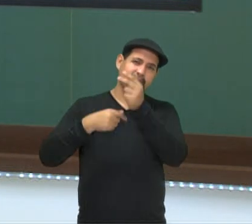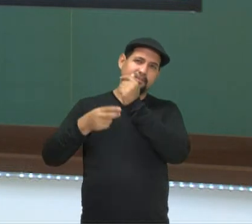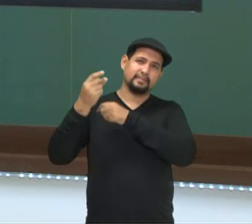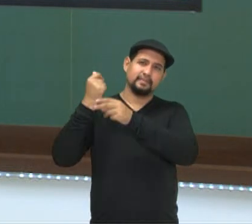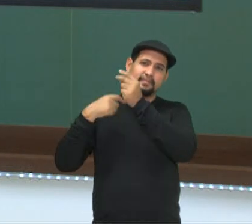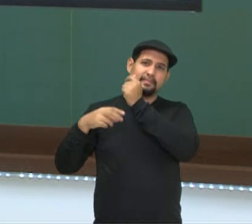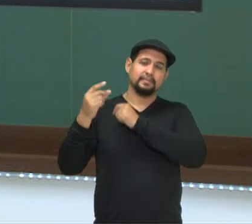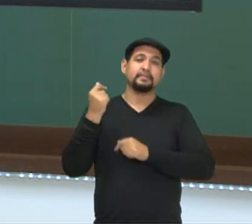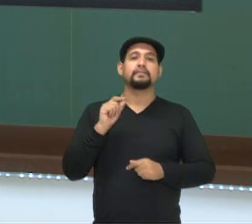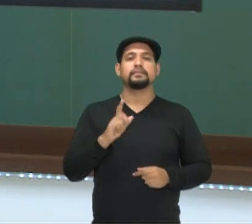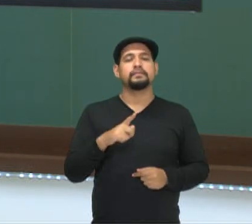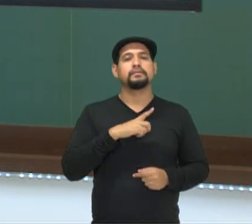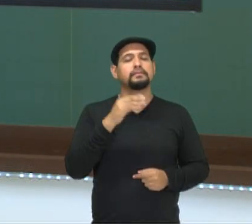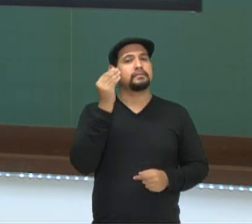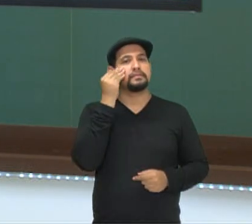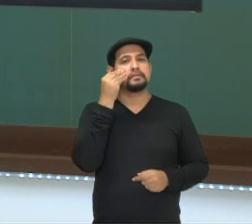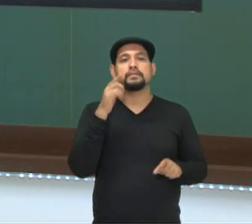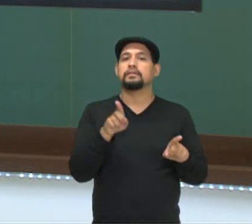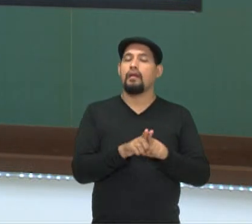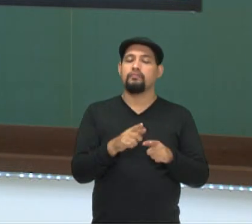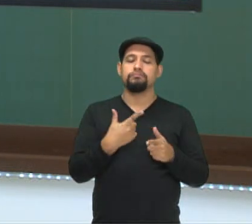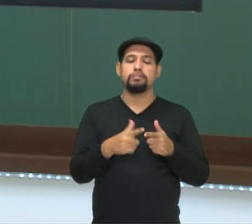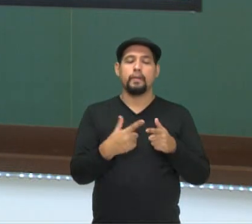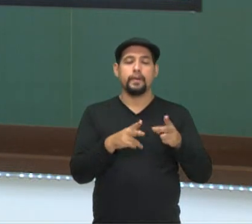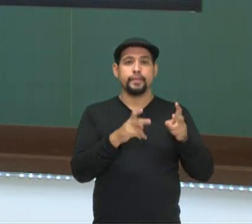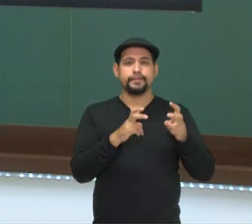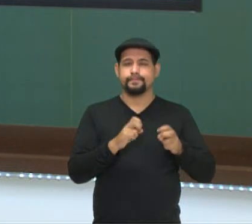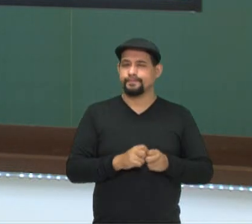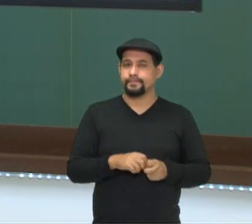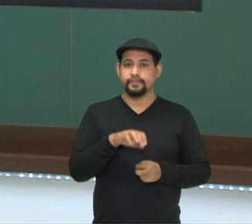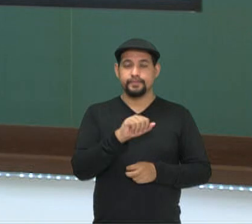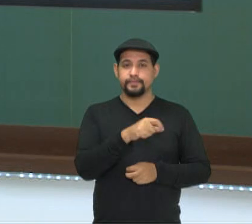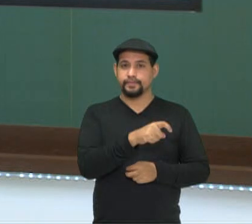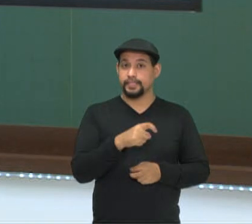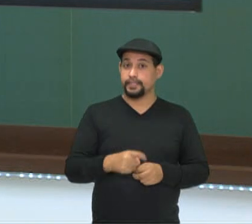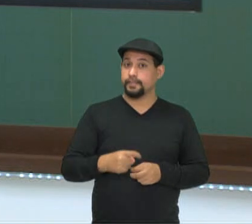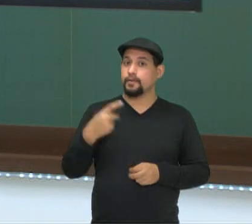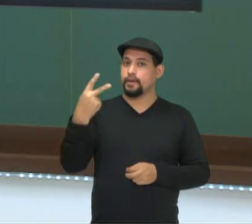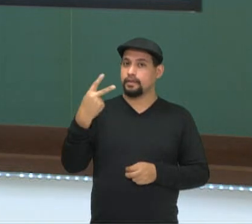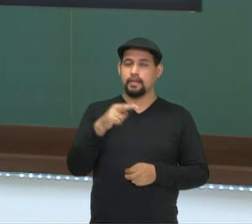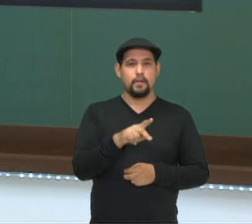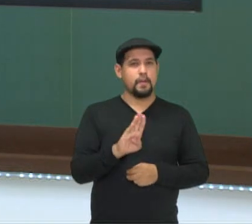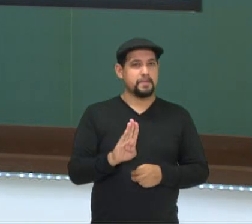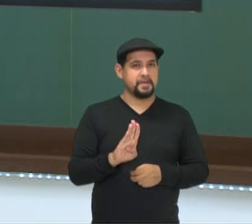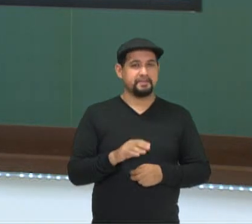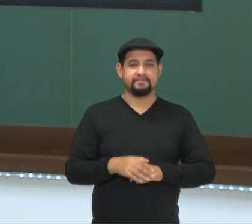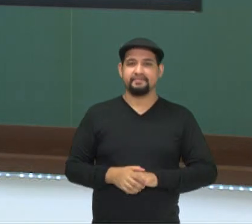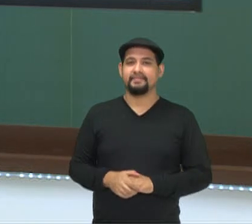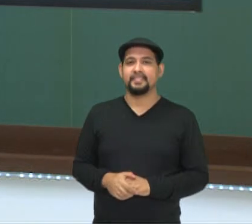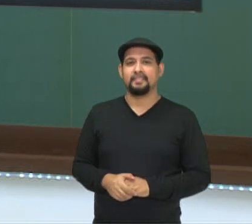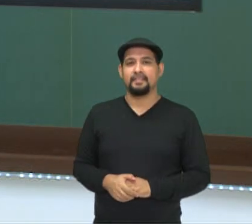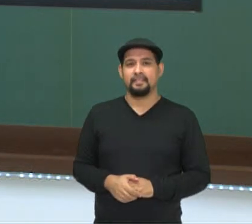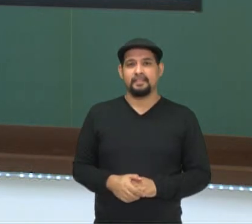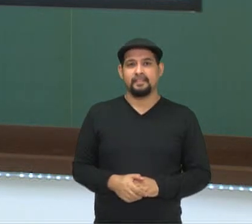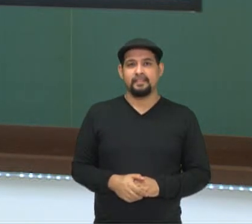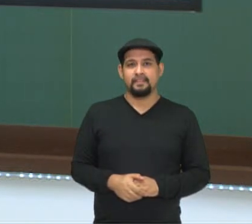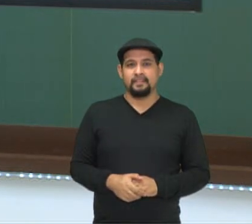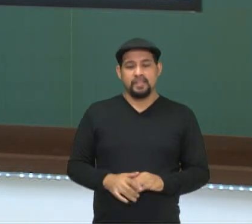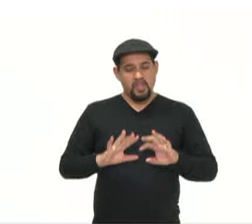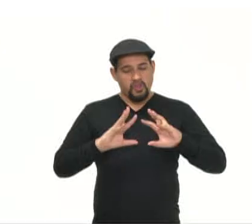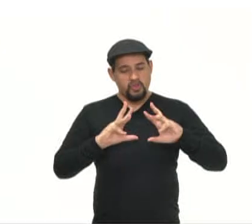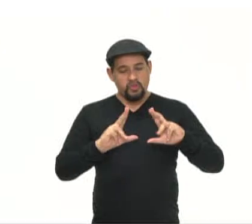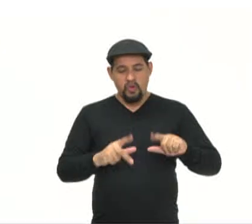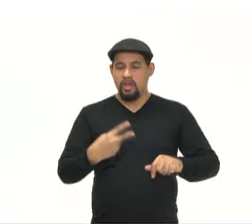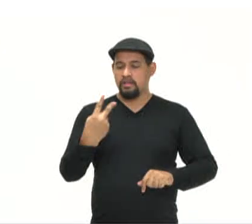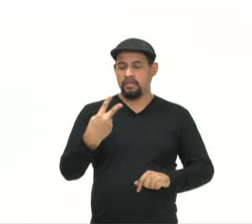resolveu já buscavam soluções para esse tipo de problema ao a x ao quadrado = B legal né então